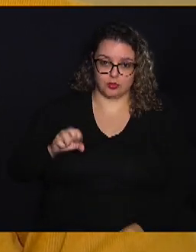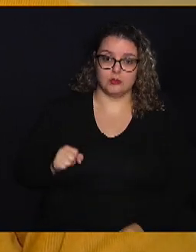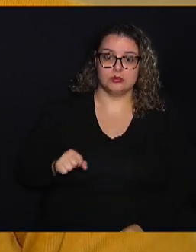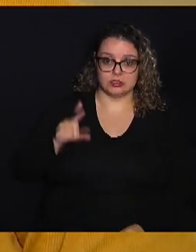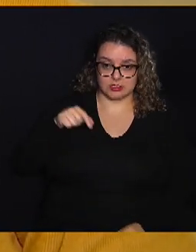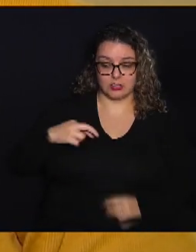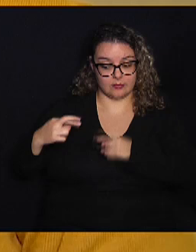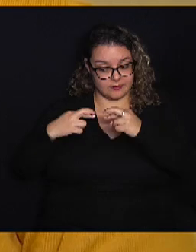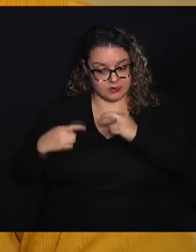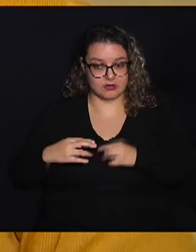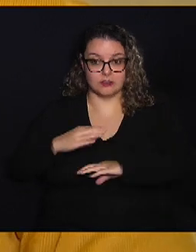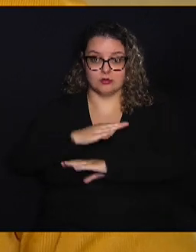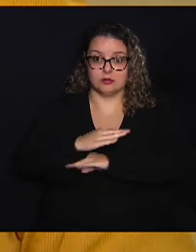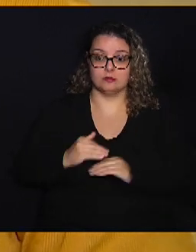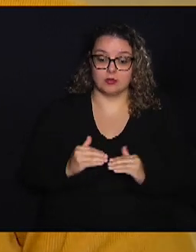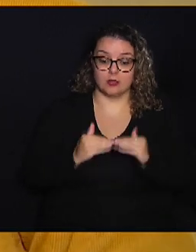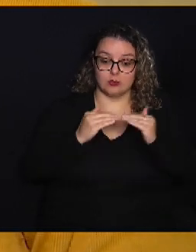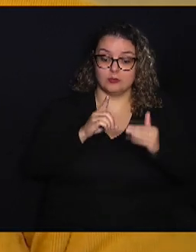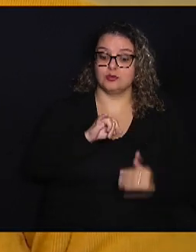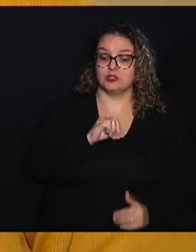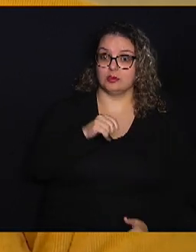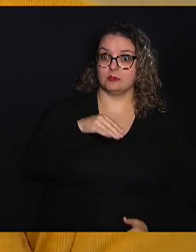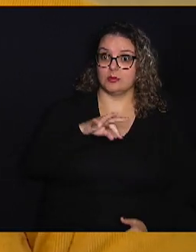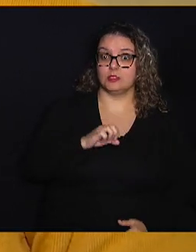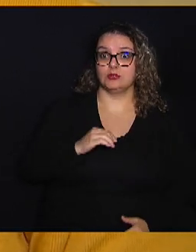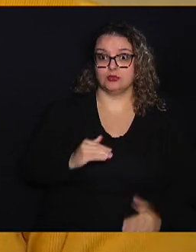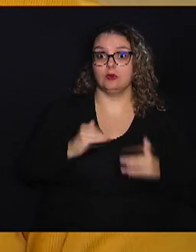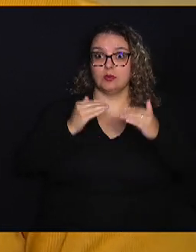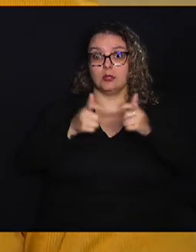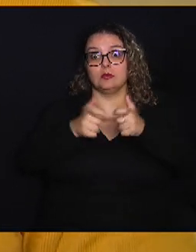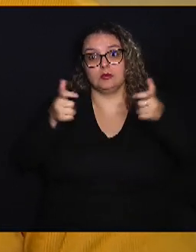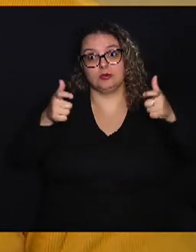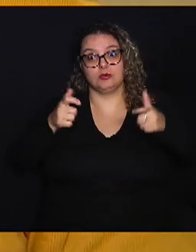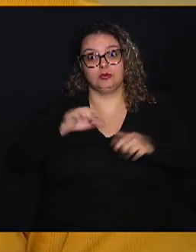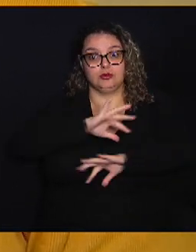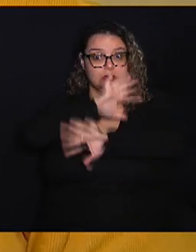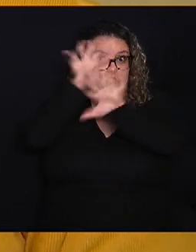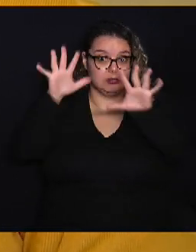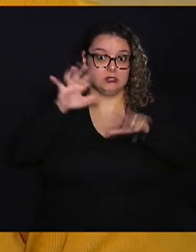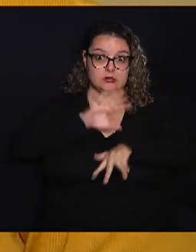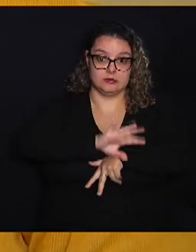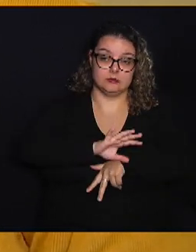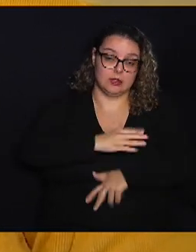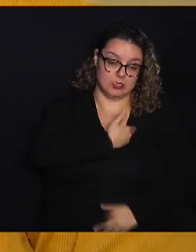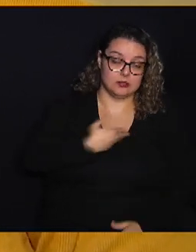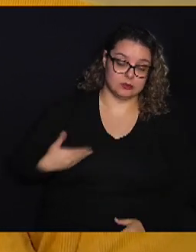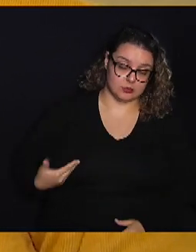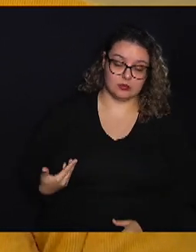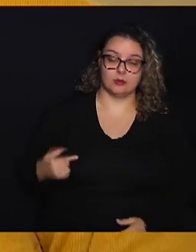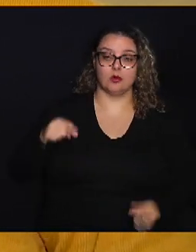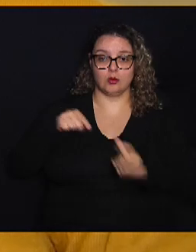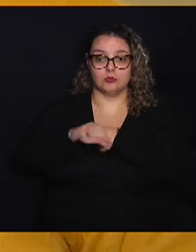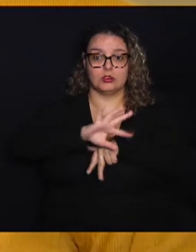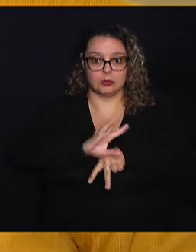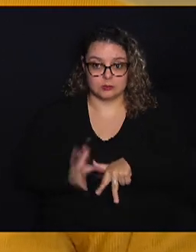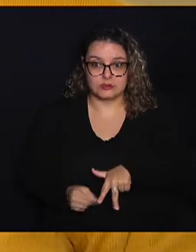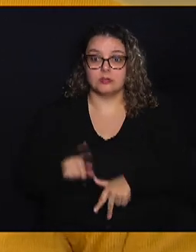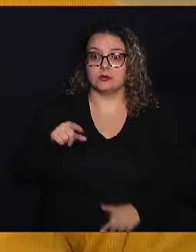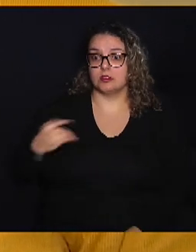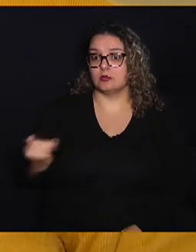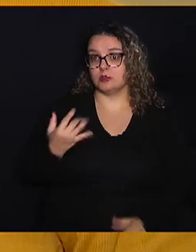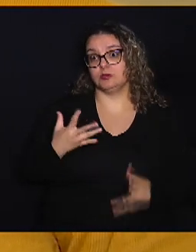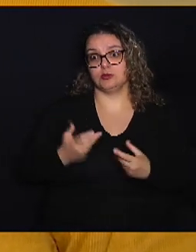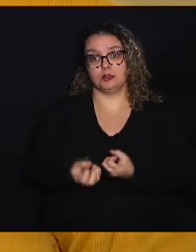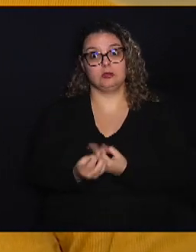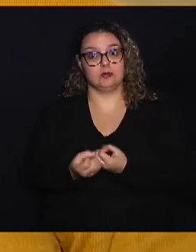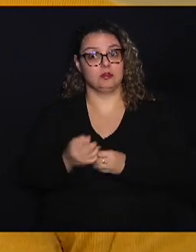diamante coloca a Câmara no mais alto nível de transparência pública, que é muito importante, que é um fomento ao controle social. Toda a informação da